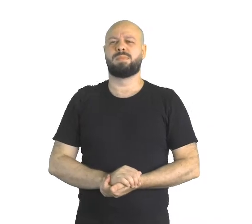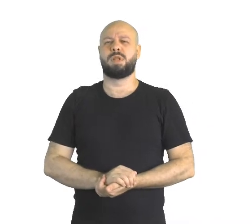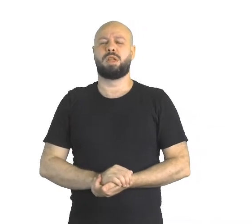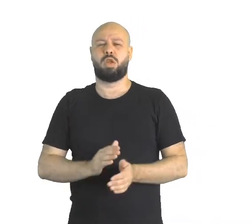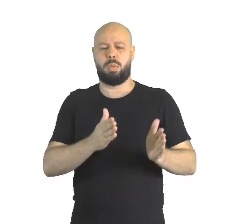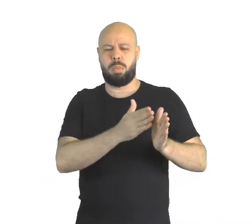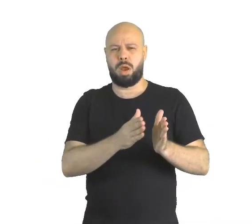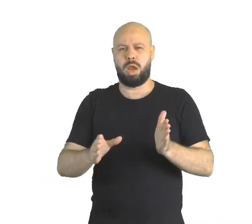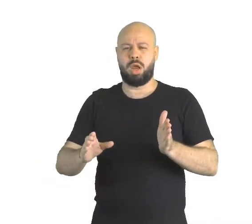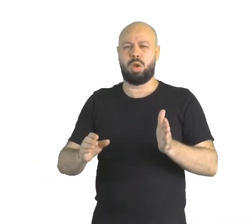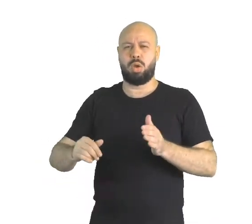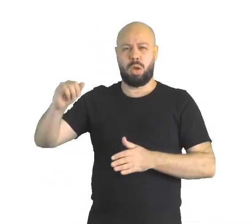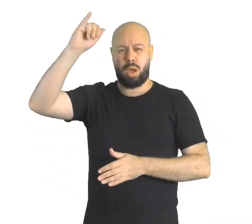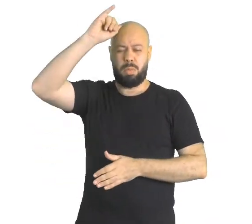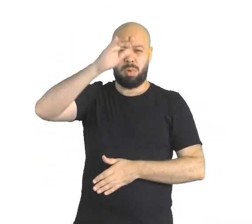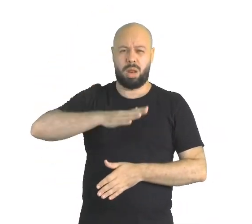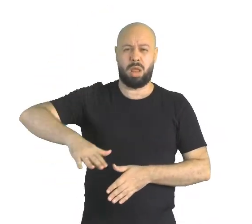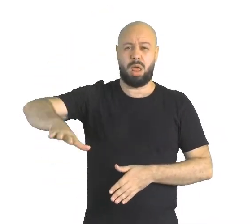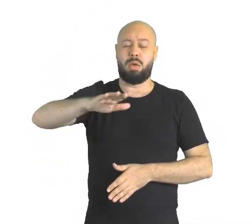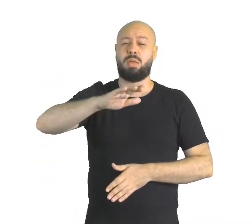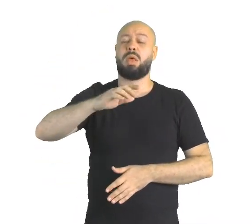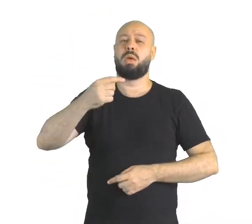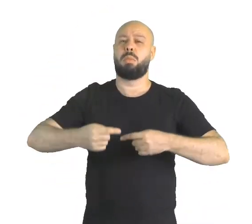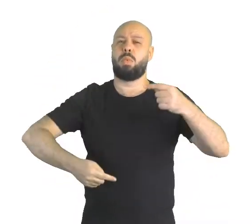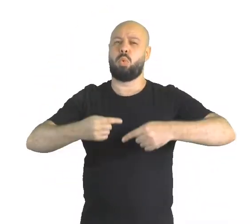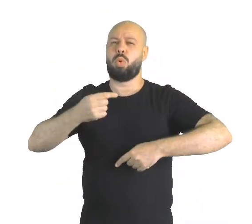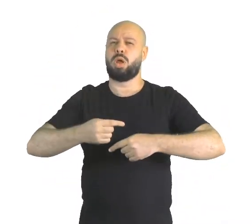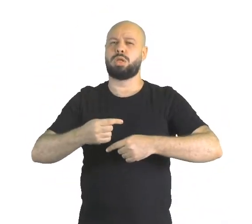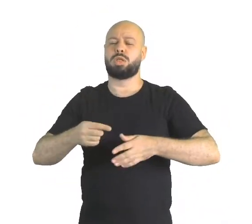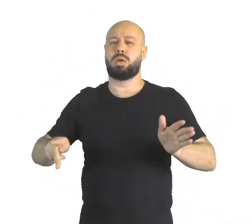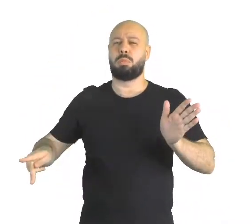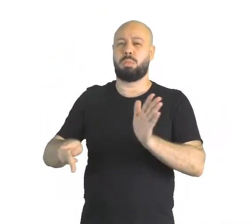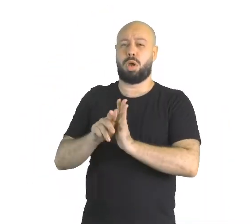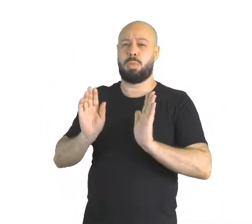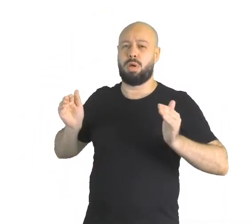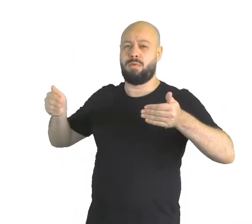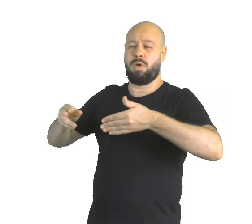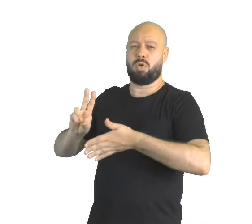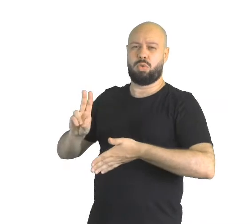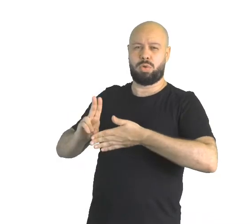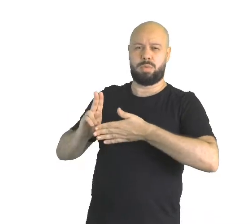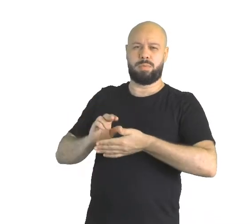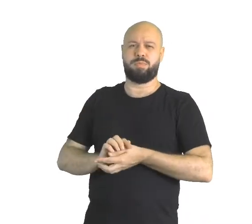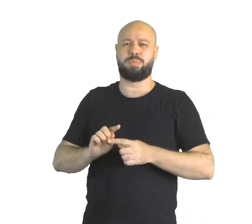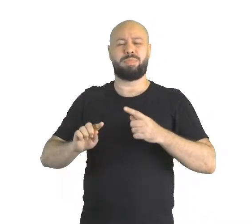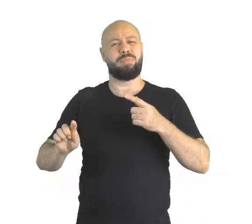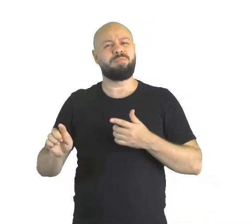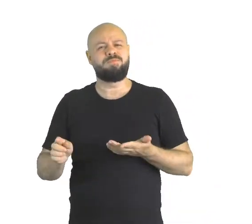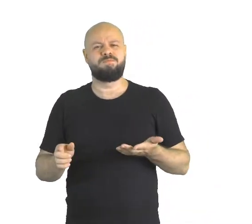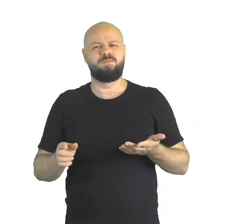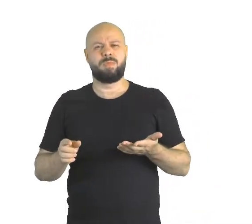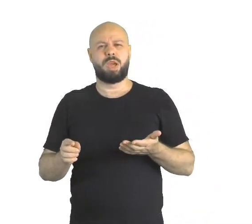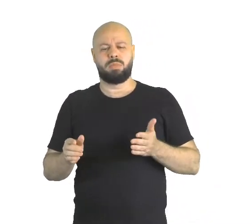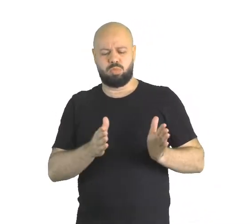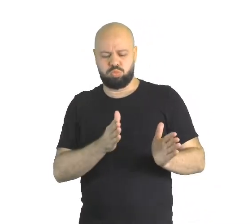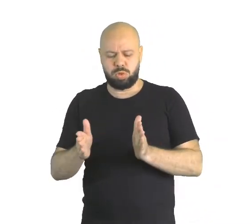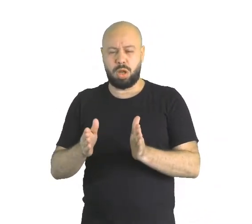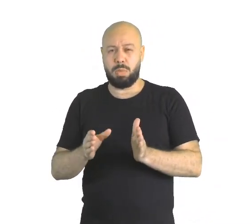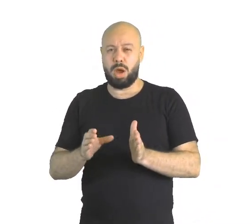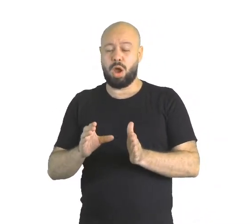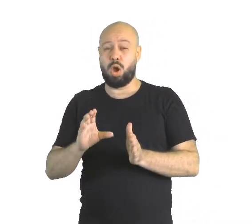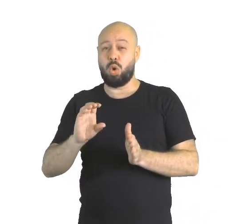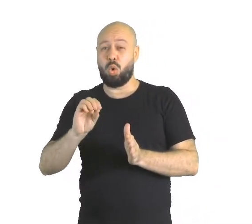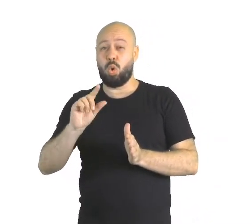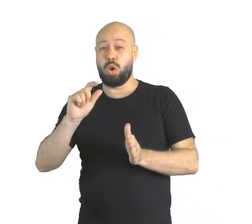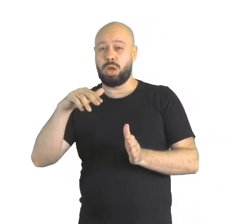imperial, criou-se algumas políticas sobre a questão indígena, mas foi a partir do período